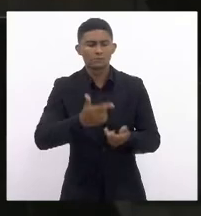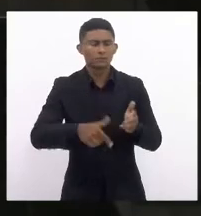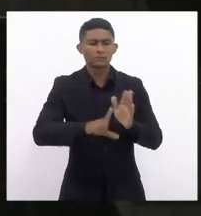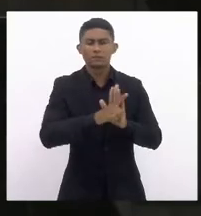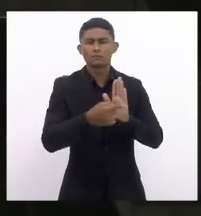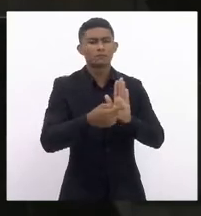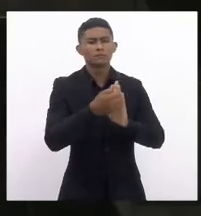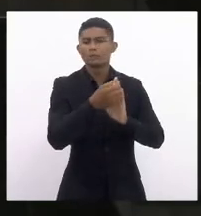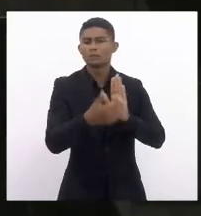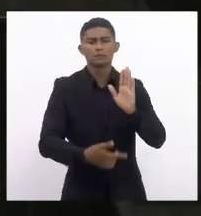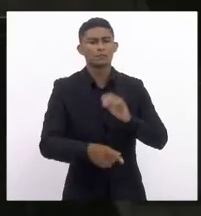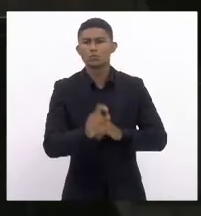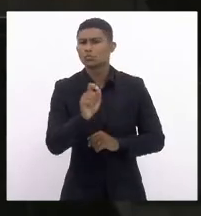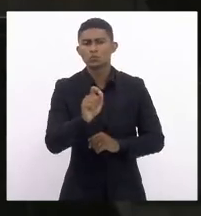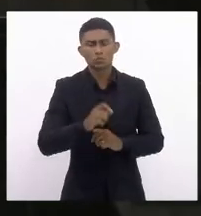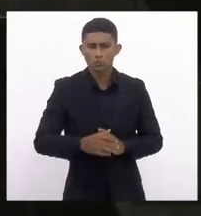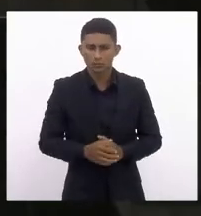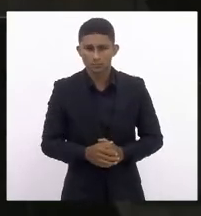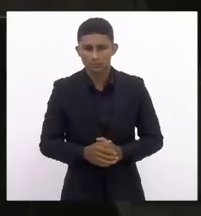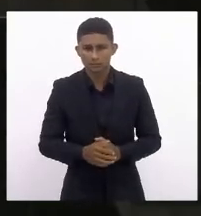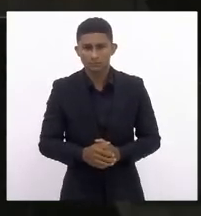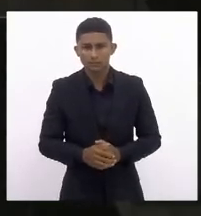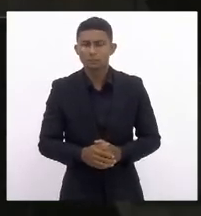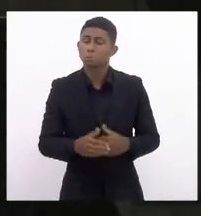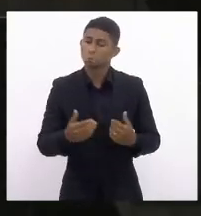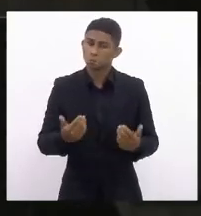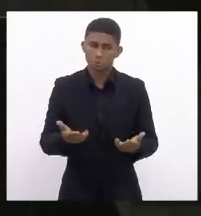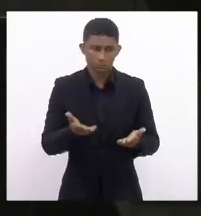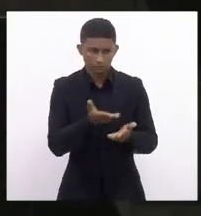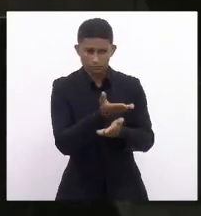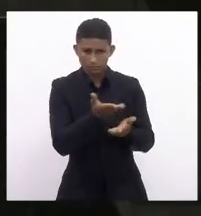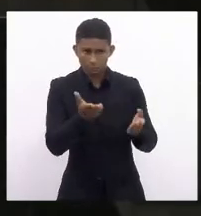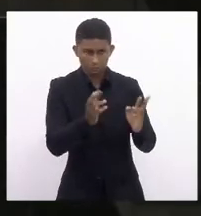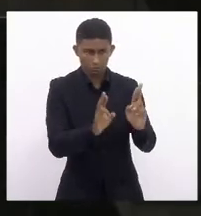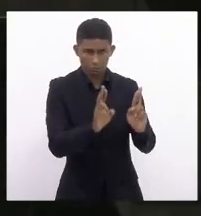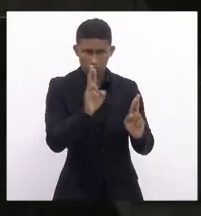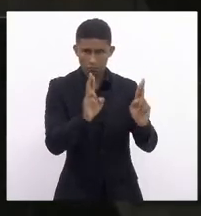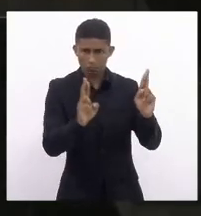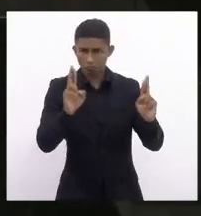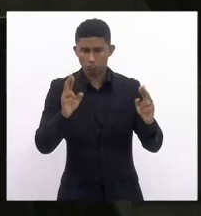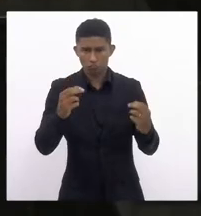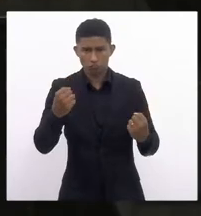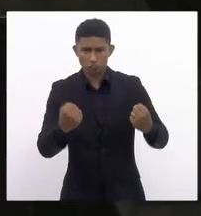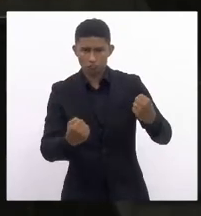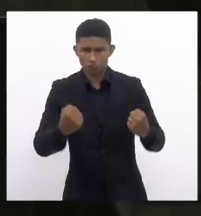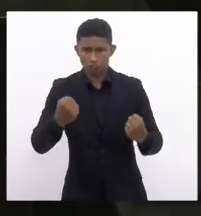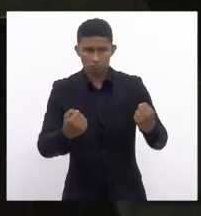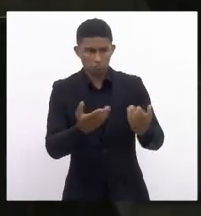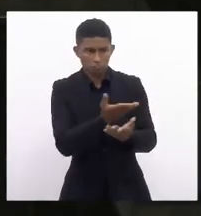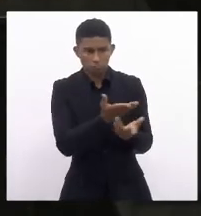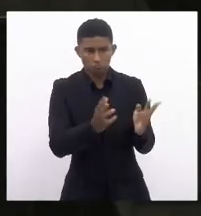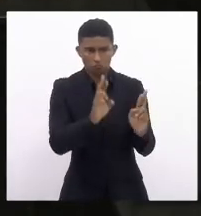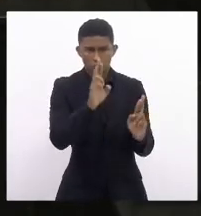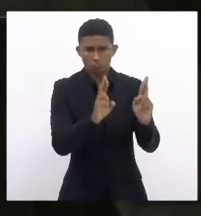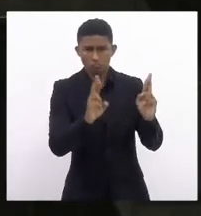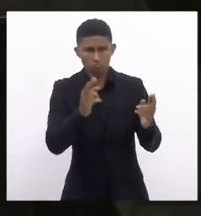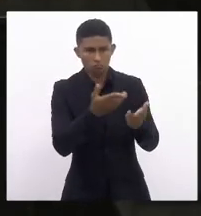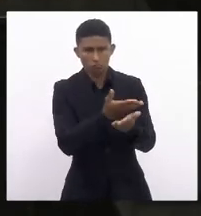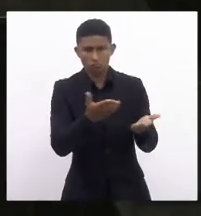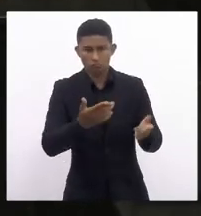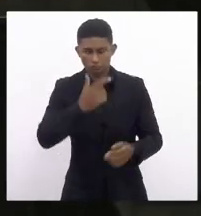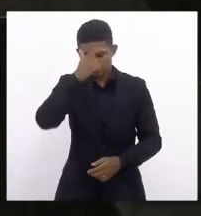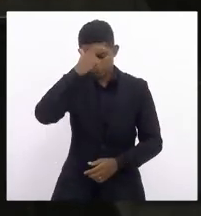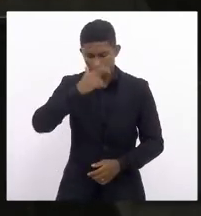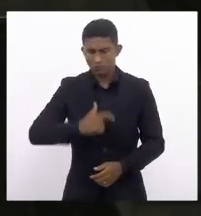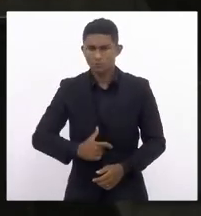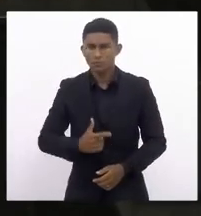a autodeclaração do proprietário de veículos automotores de conformidade